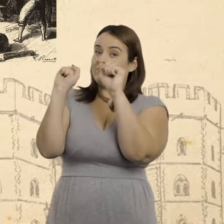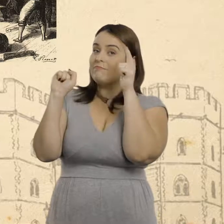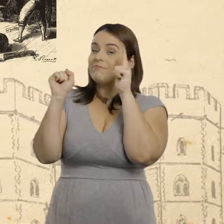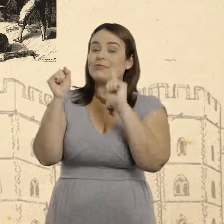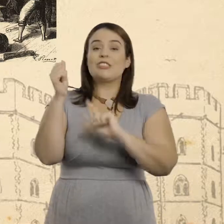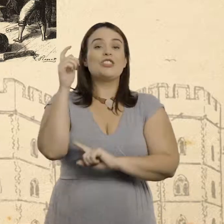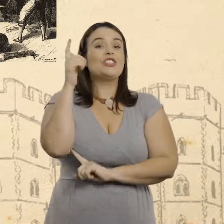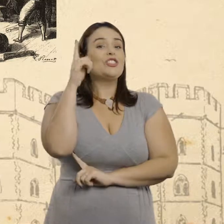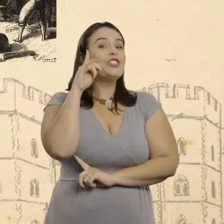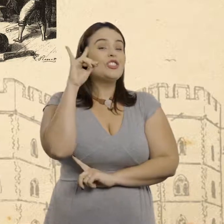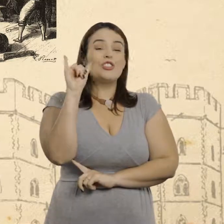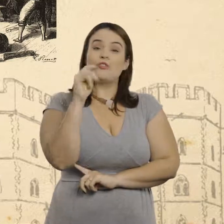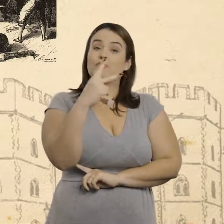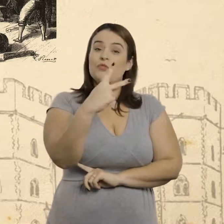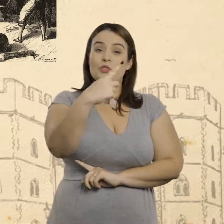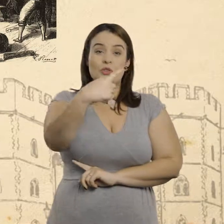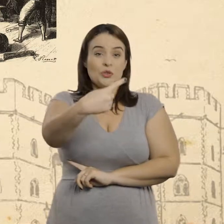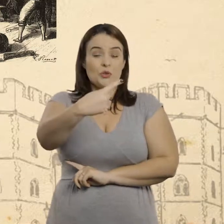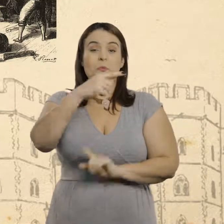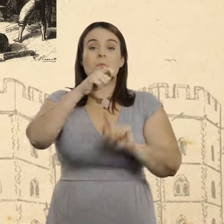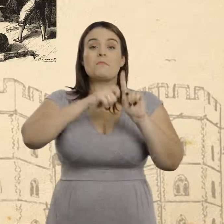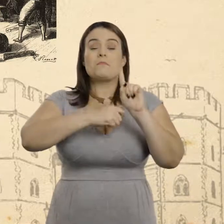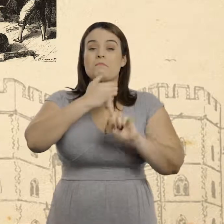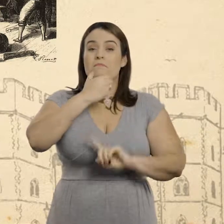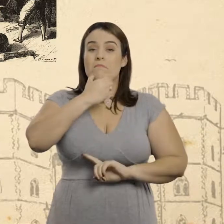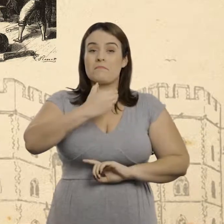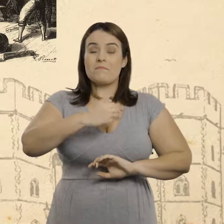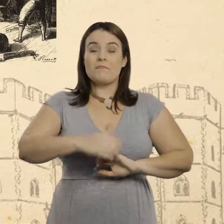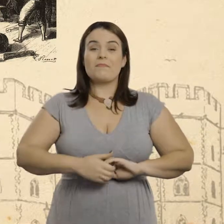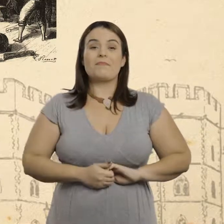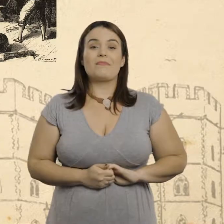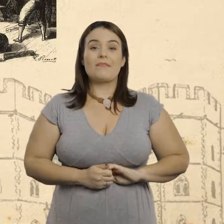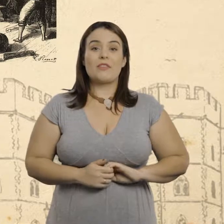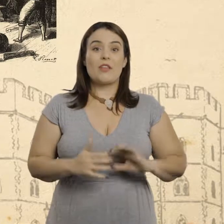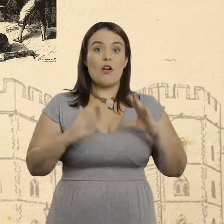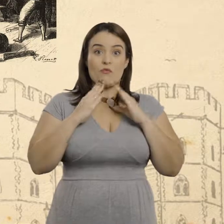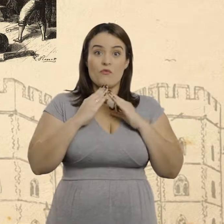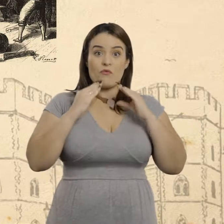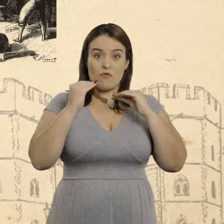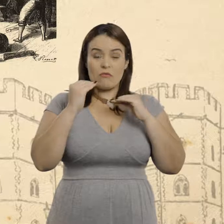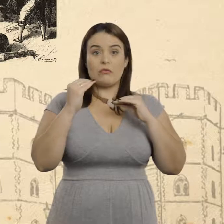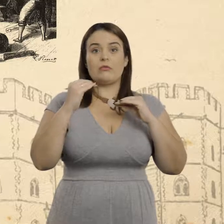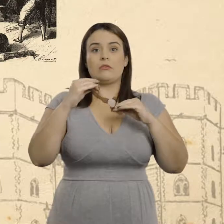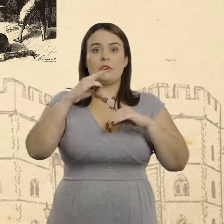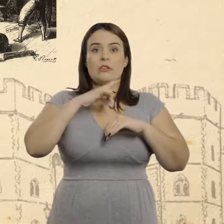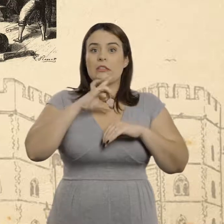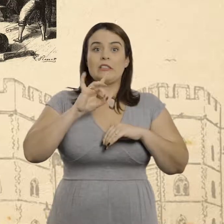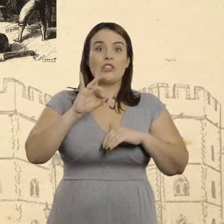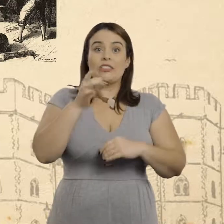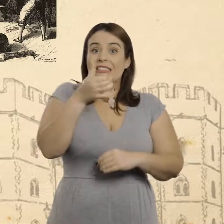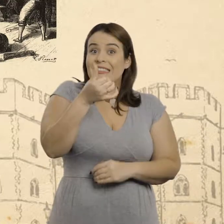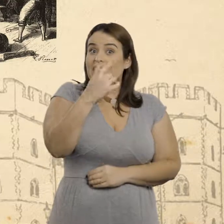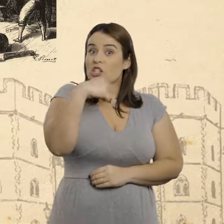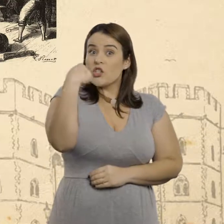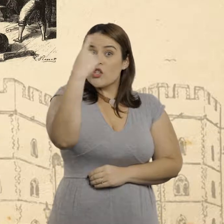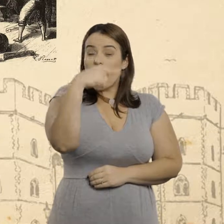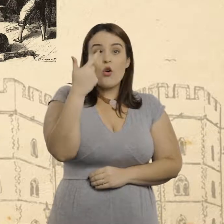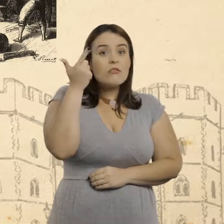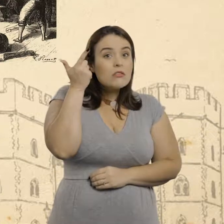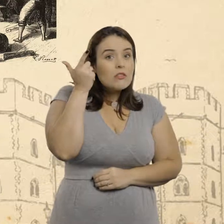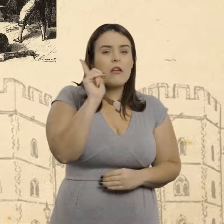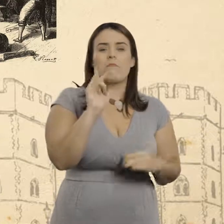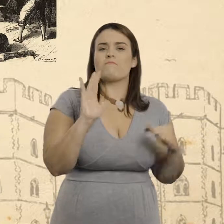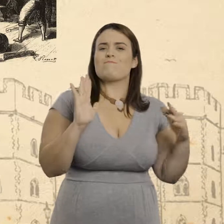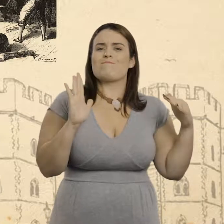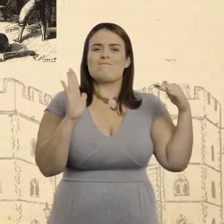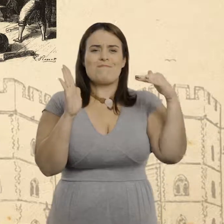Liverpool. Eles chegaram em Liverpool de manhã, no dia 21 de dezembro. Phileas Fogg só tinha 6 horas para chegar